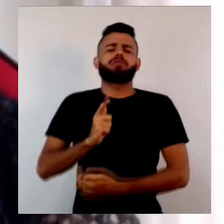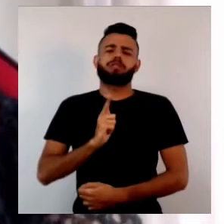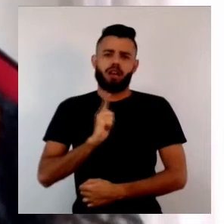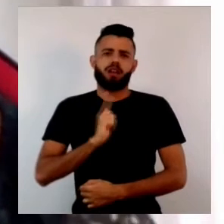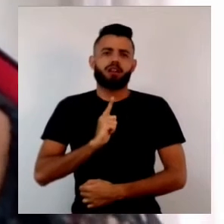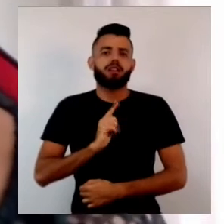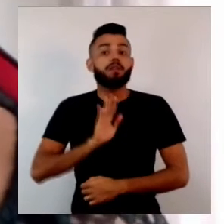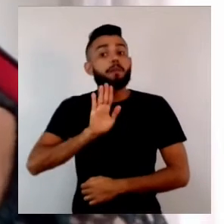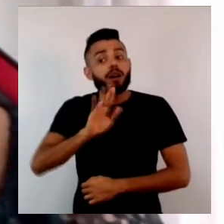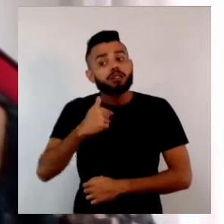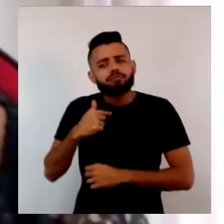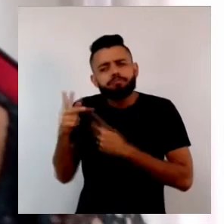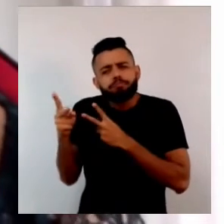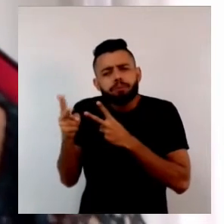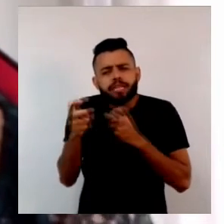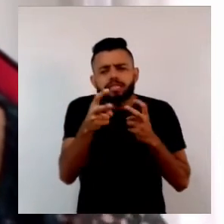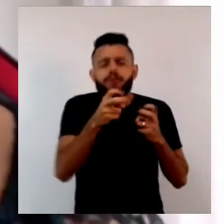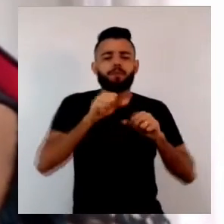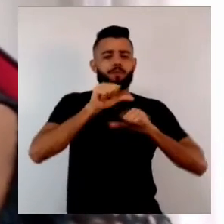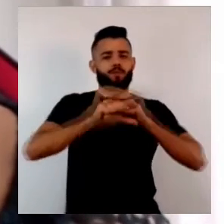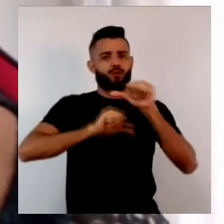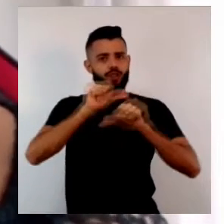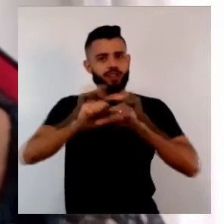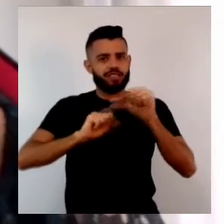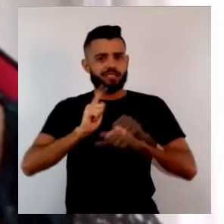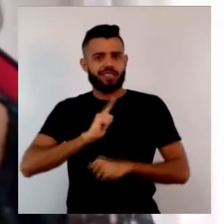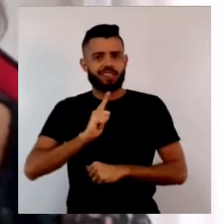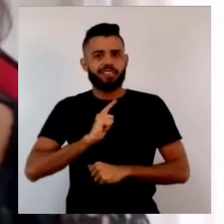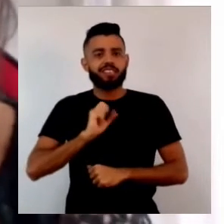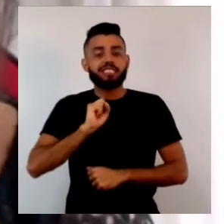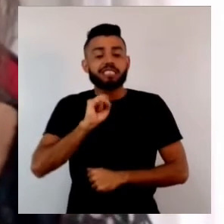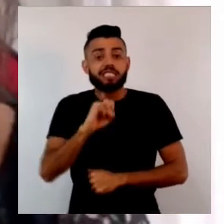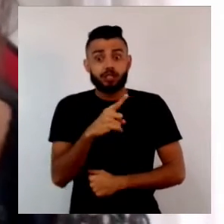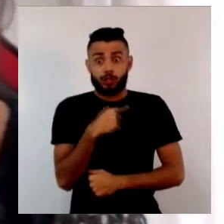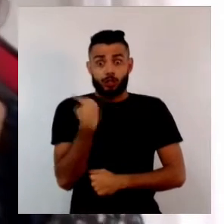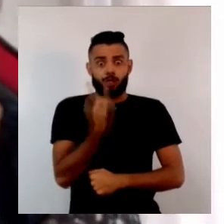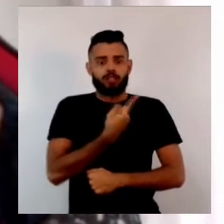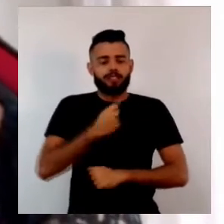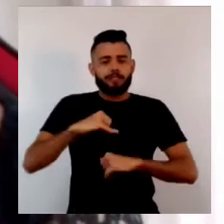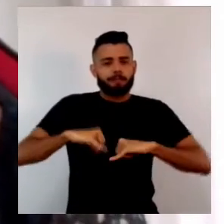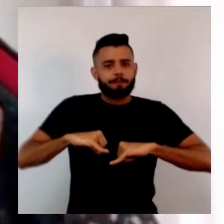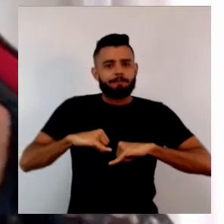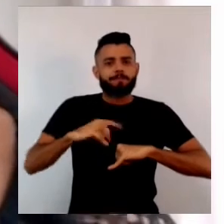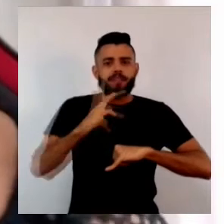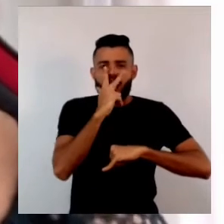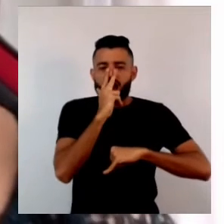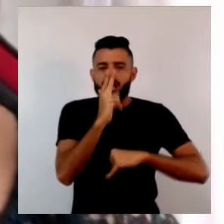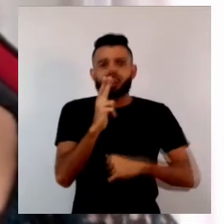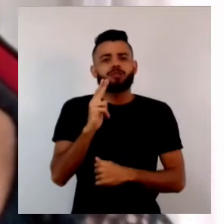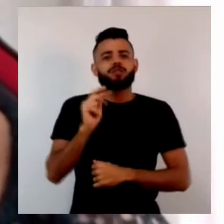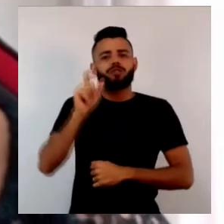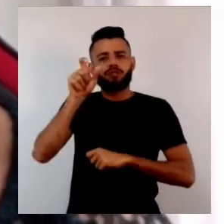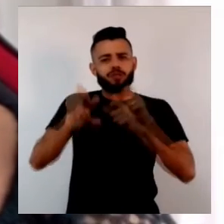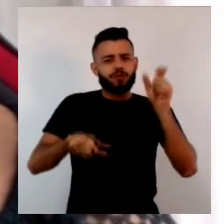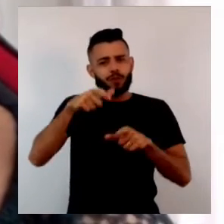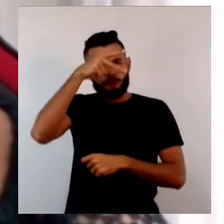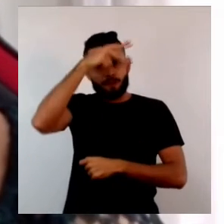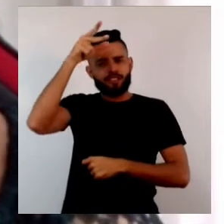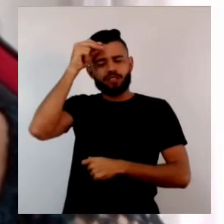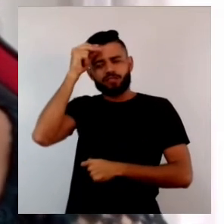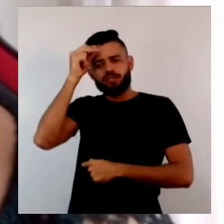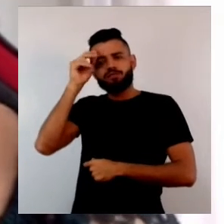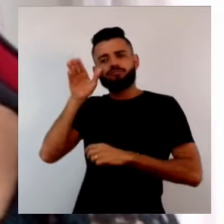mudanças. Se a gente tivesse tão vítima, eu acho que os prefeitos pró-ciência, que eleitos em primeiro turno, não